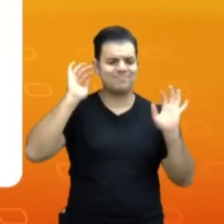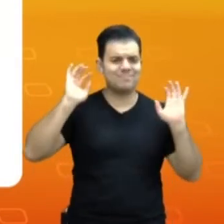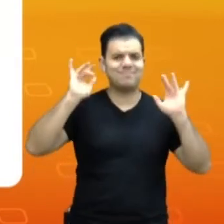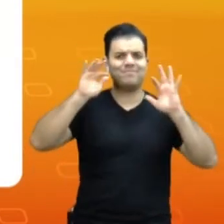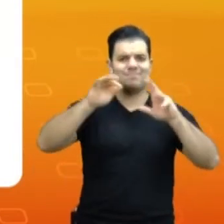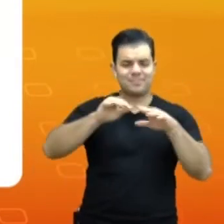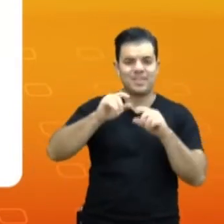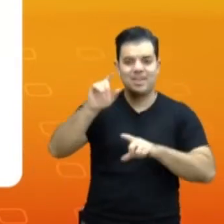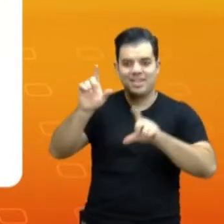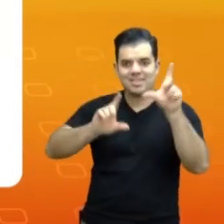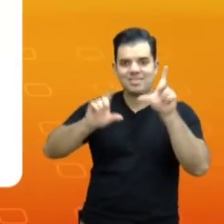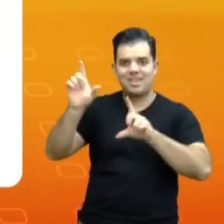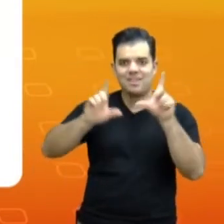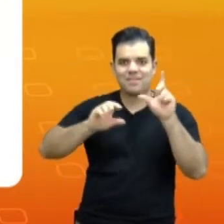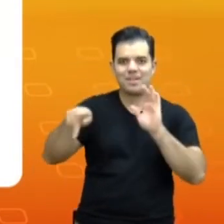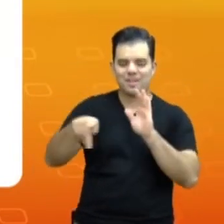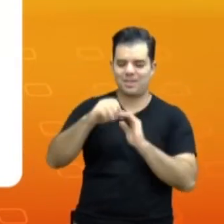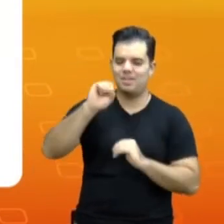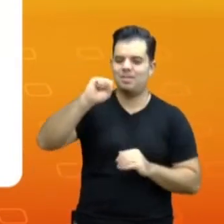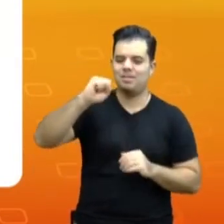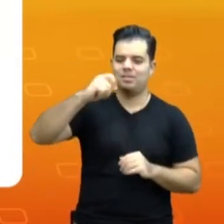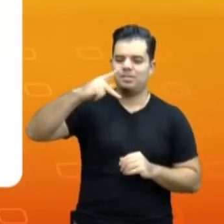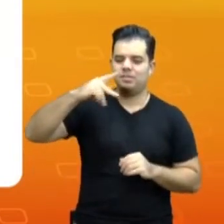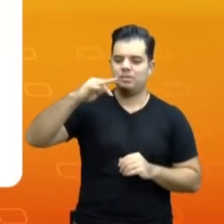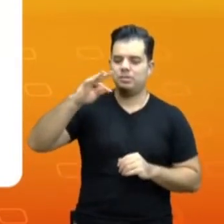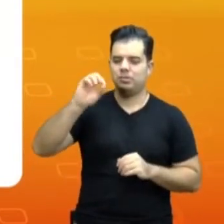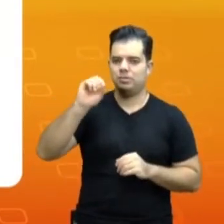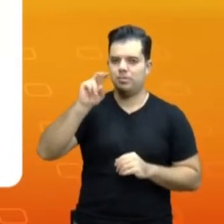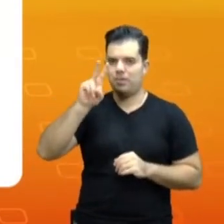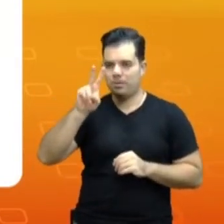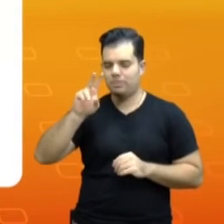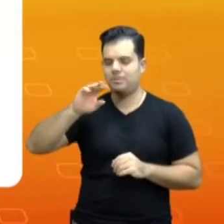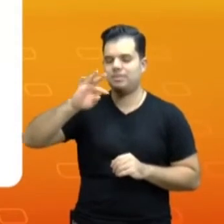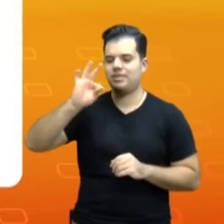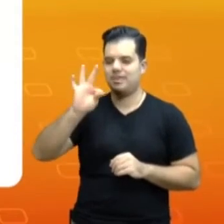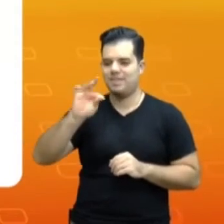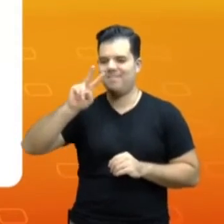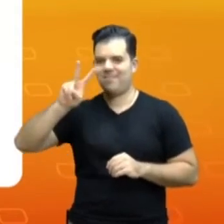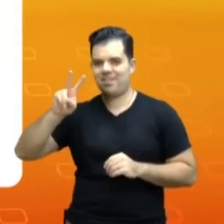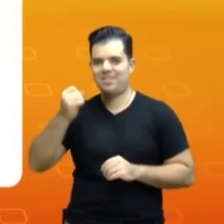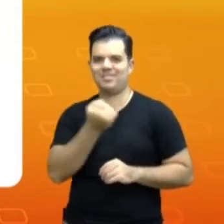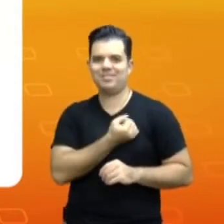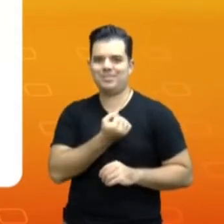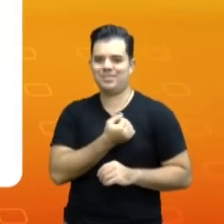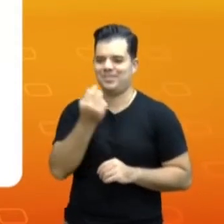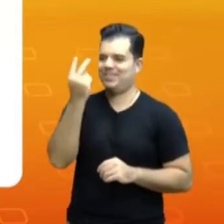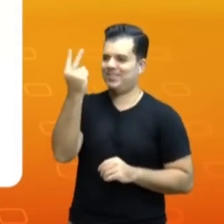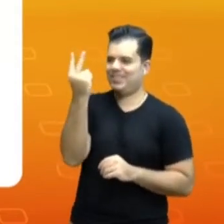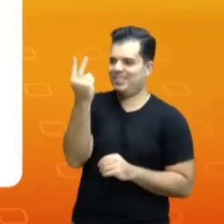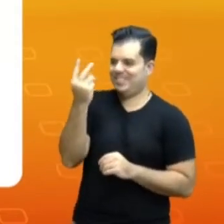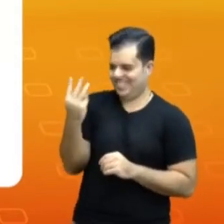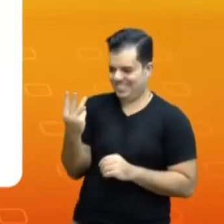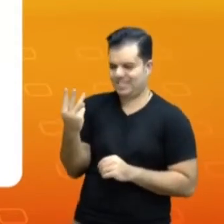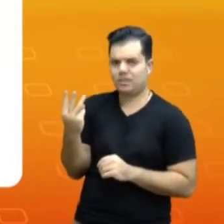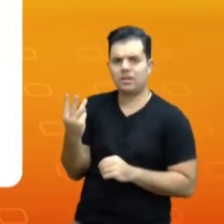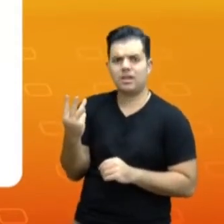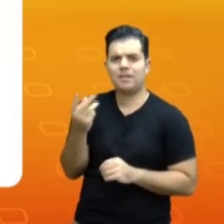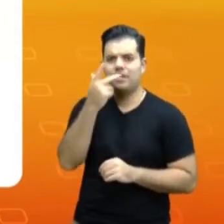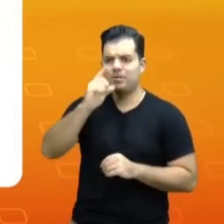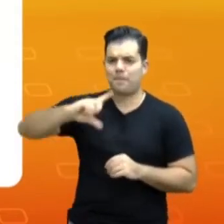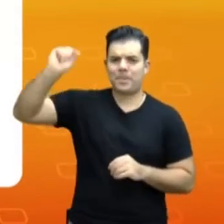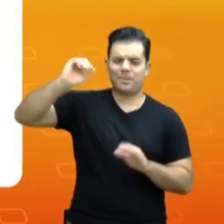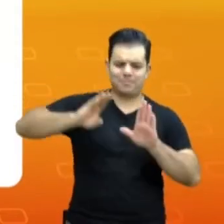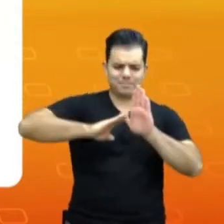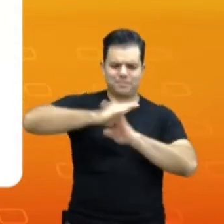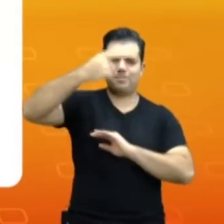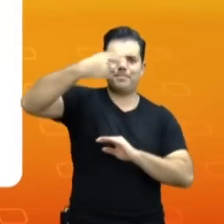foi... os três canais, Sport TV, Sport TV 2 e 3, eles ficaram líderes de audiência em toda a Pay TV